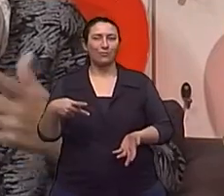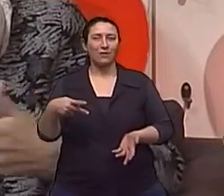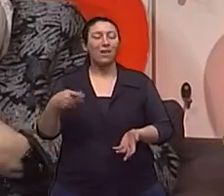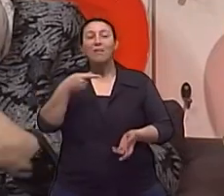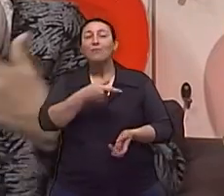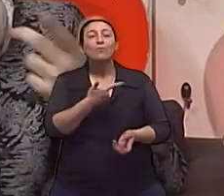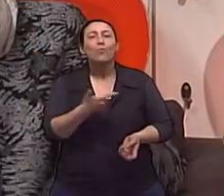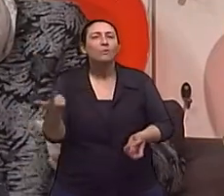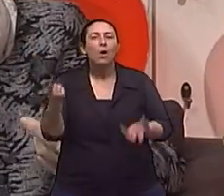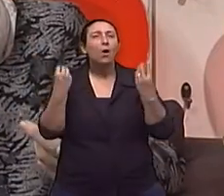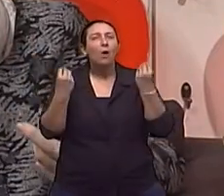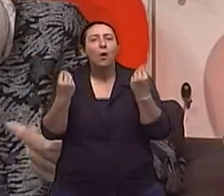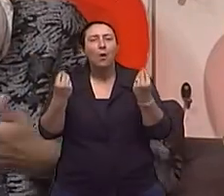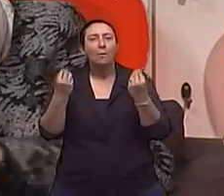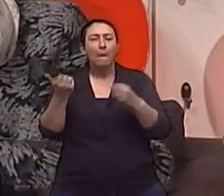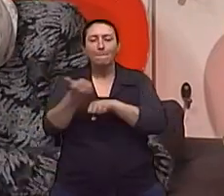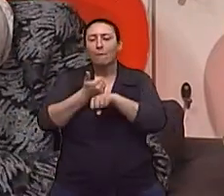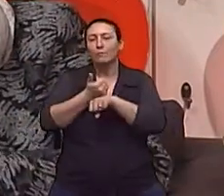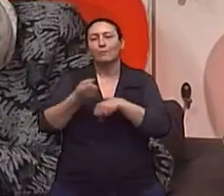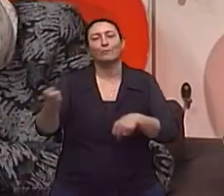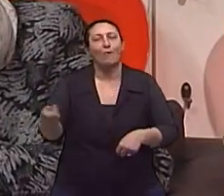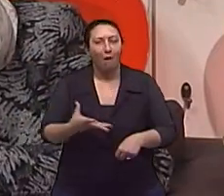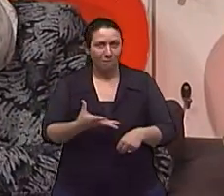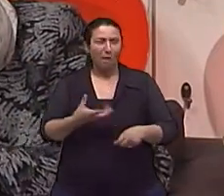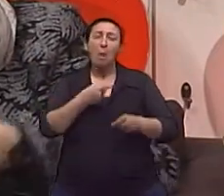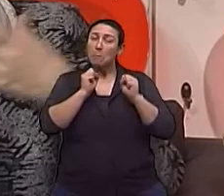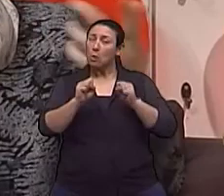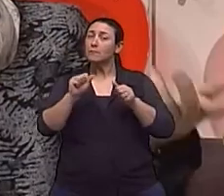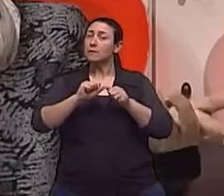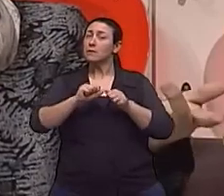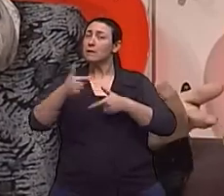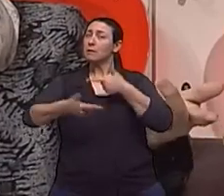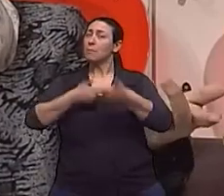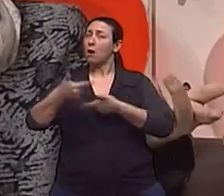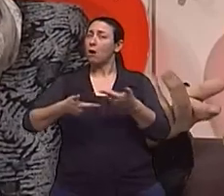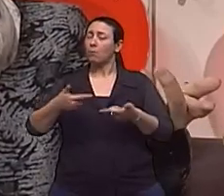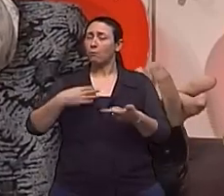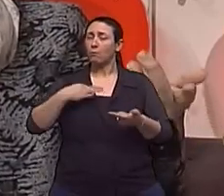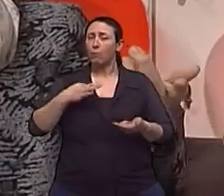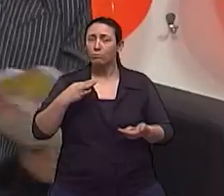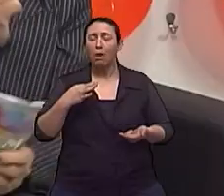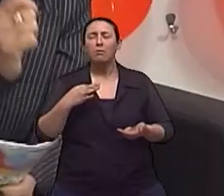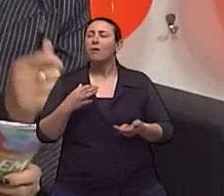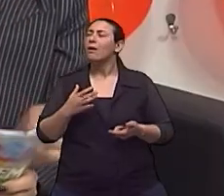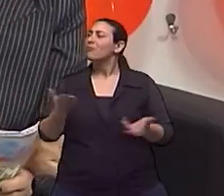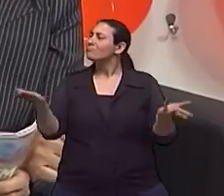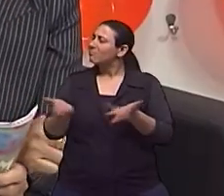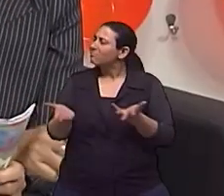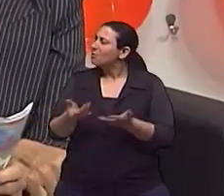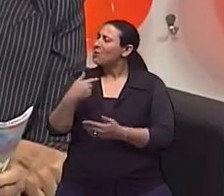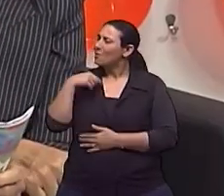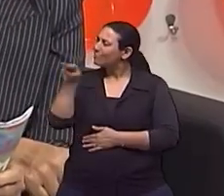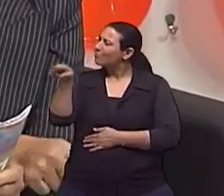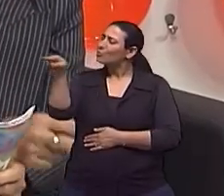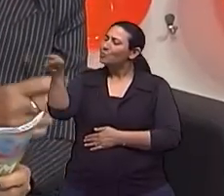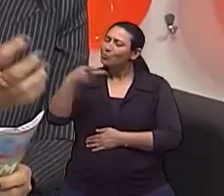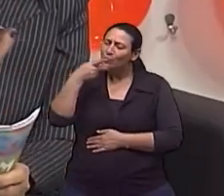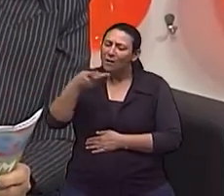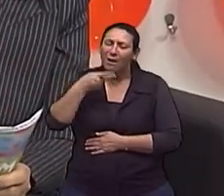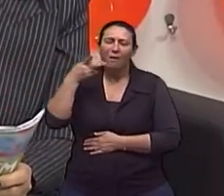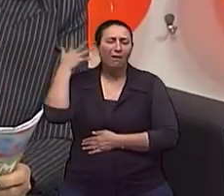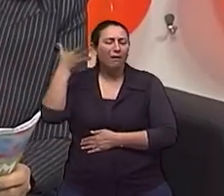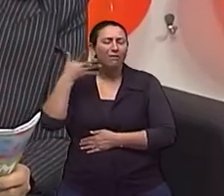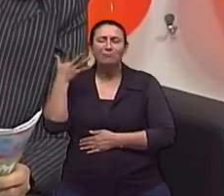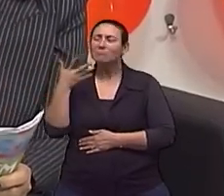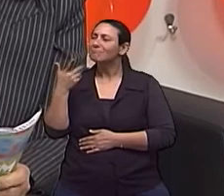mais aquela condição de ter uma pro a nova mas ele pode fazer trabalho voluntário no horário que ele puder e eu te ouvindo Beatriz eu vejo assim